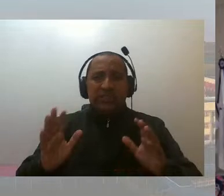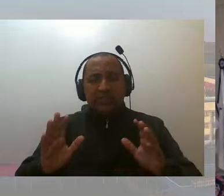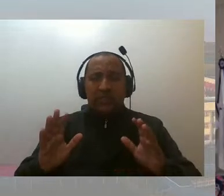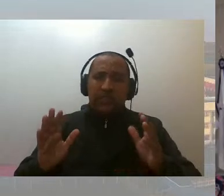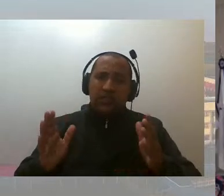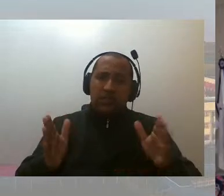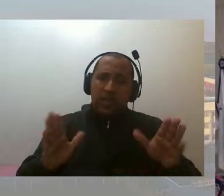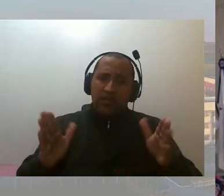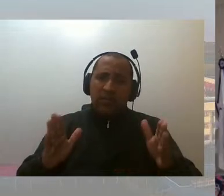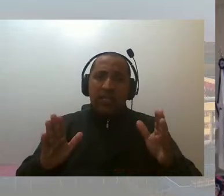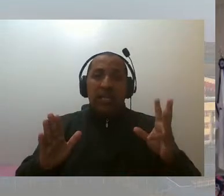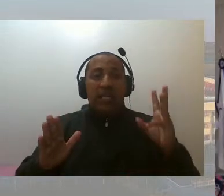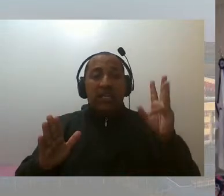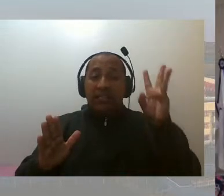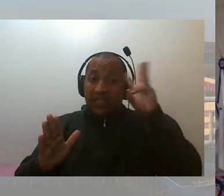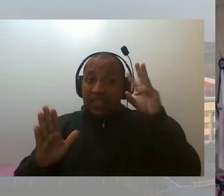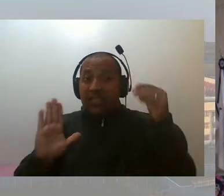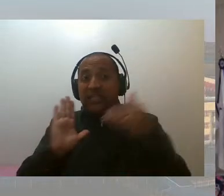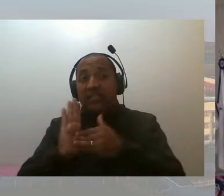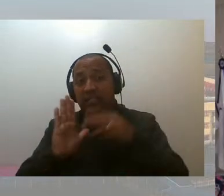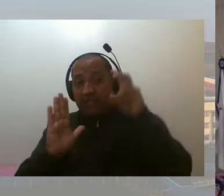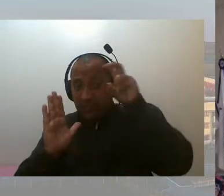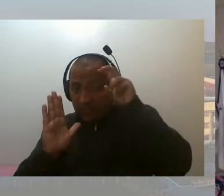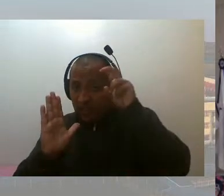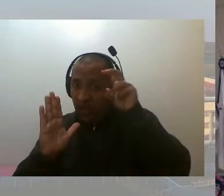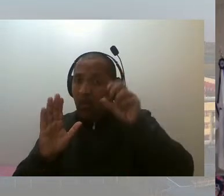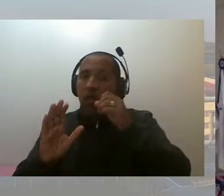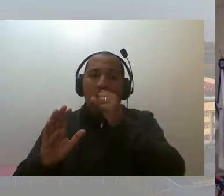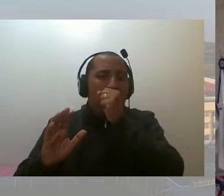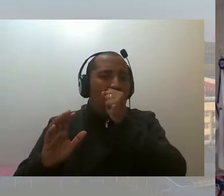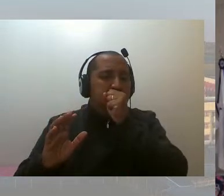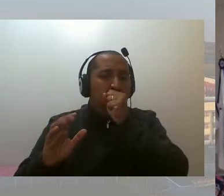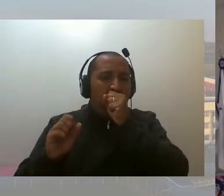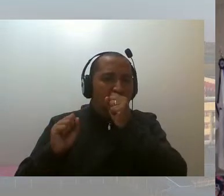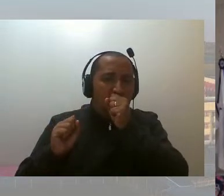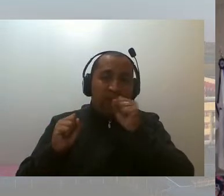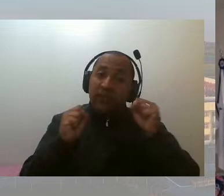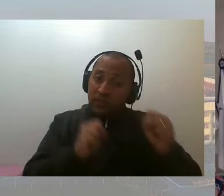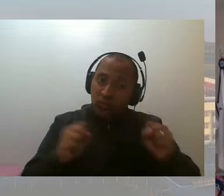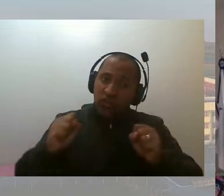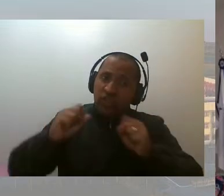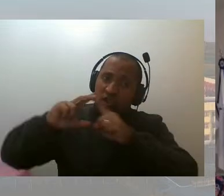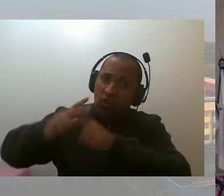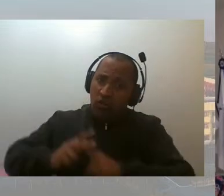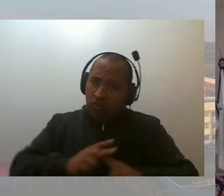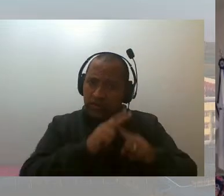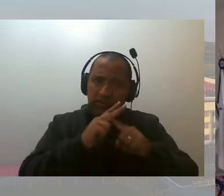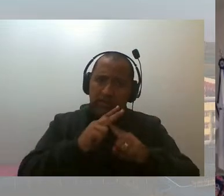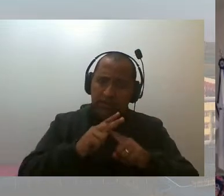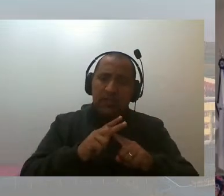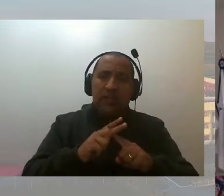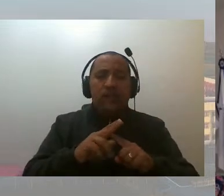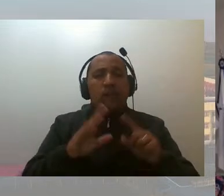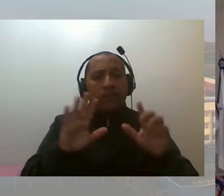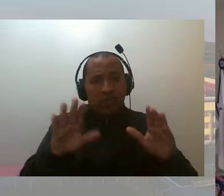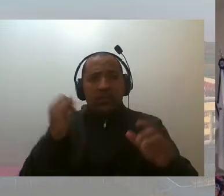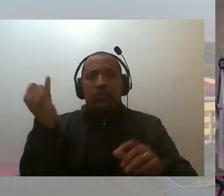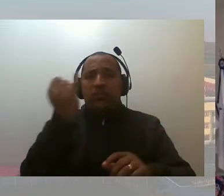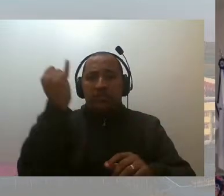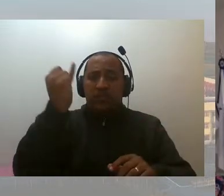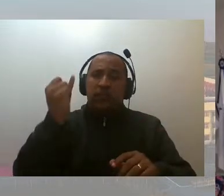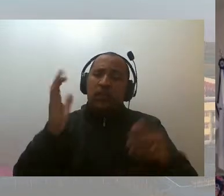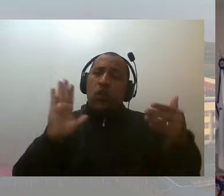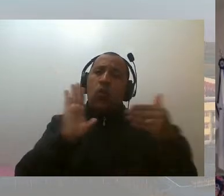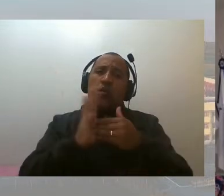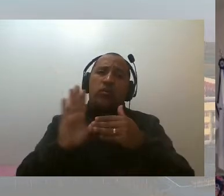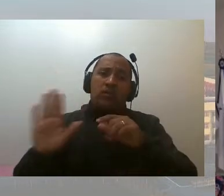terça a quinta, mas pode haver algum ajuste aí. Mas o importante é a gente definir aquela última